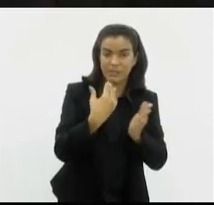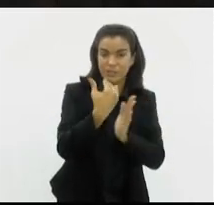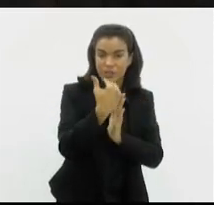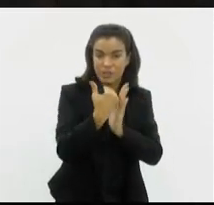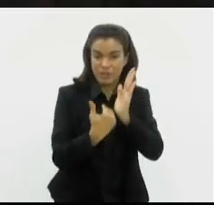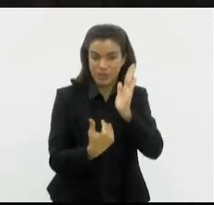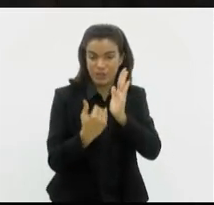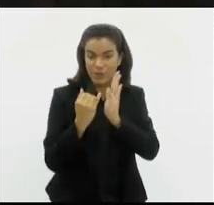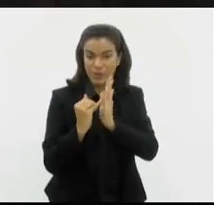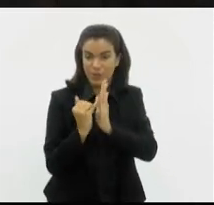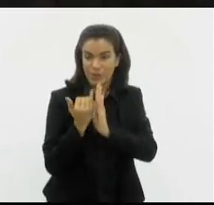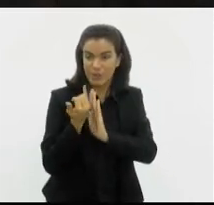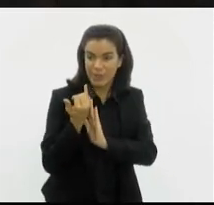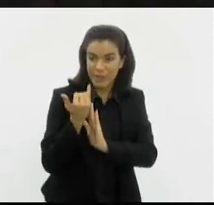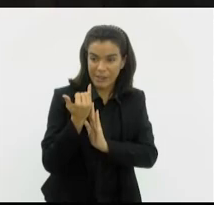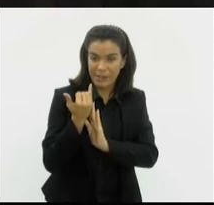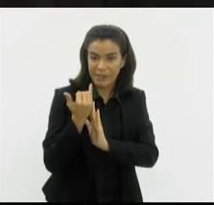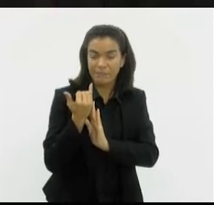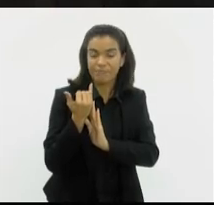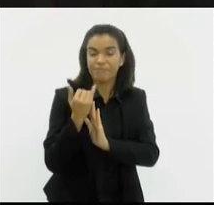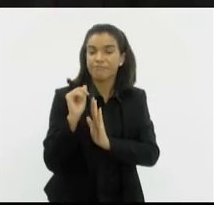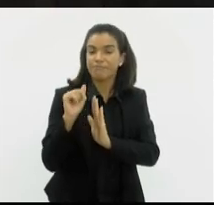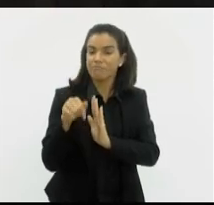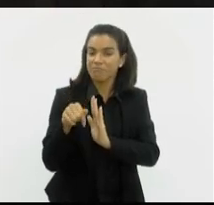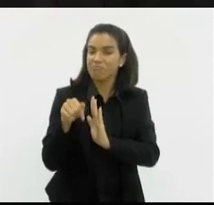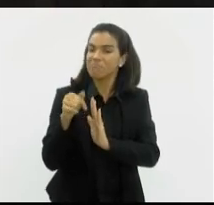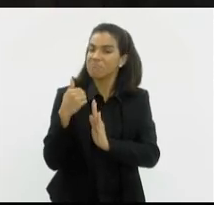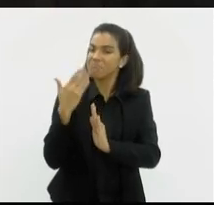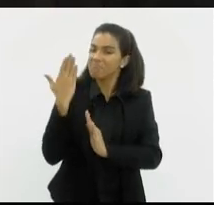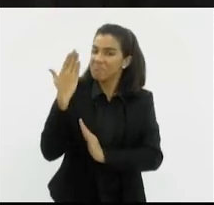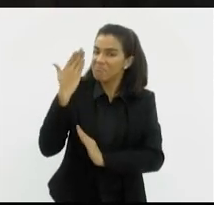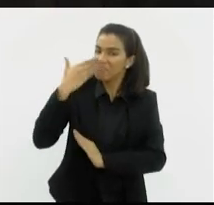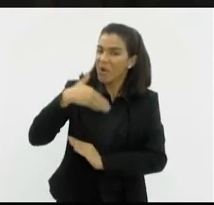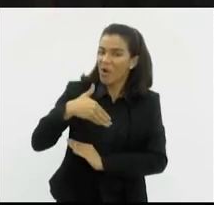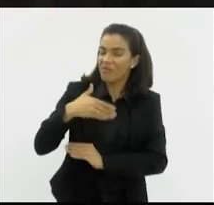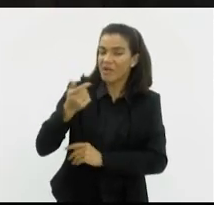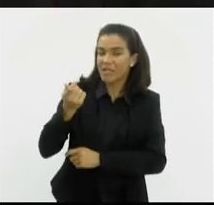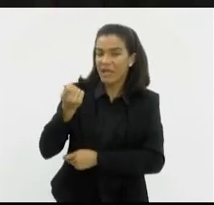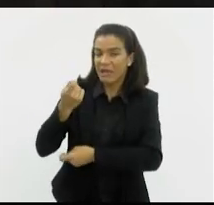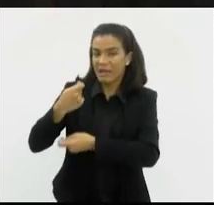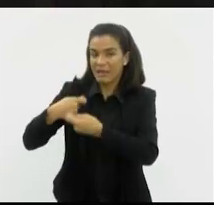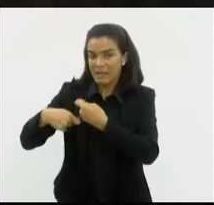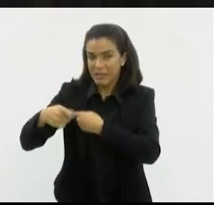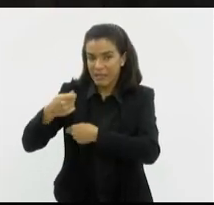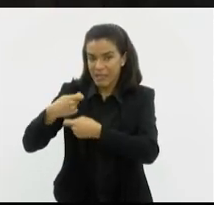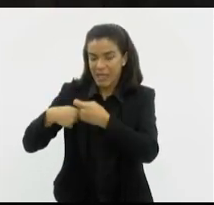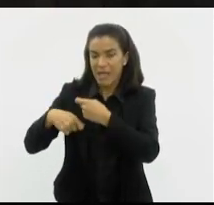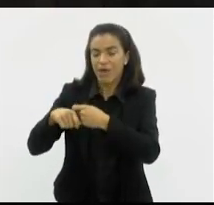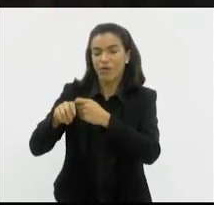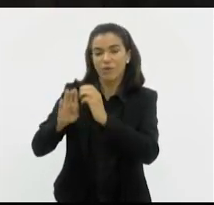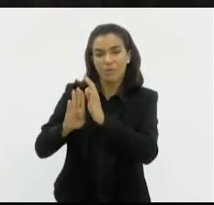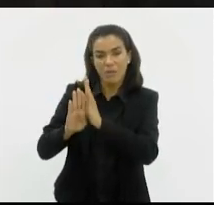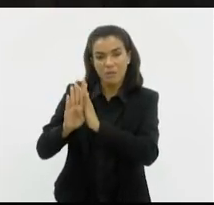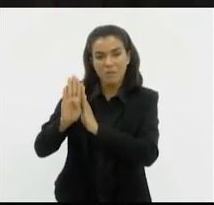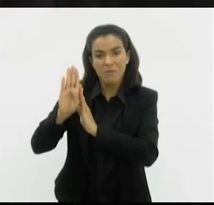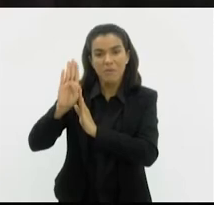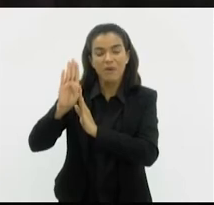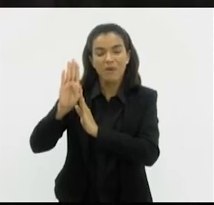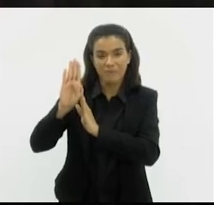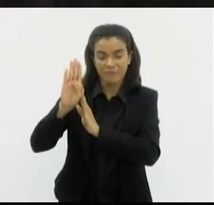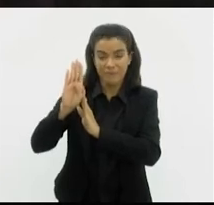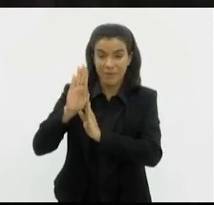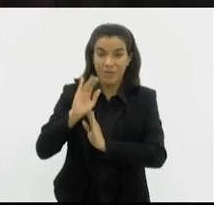inflação, que nós estamos com uma economia ascendente e